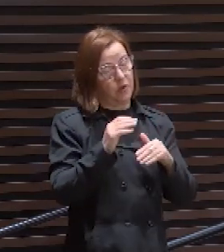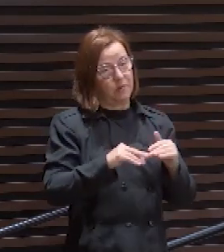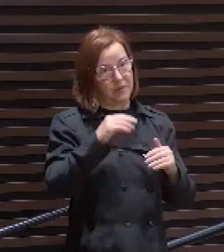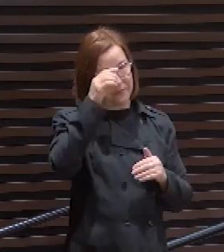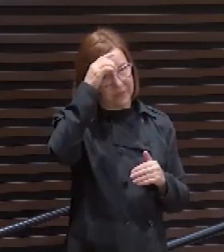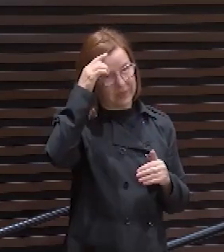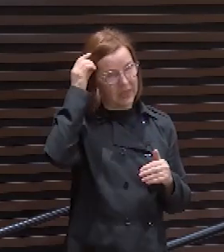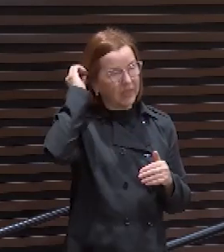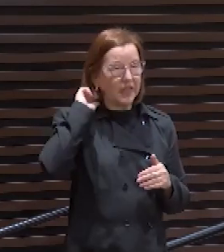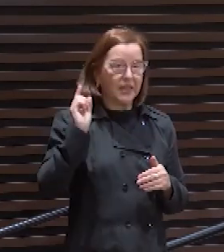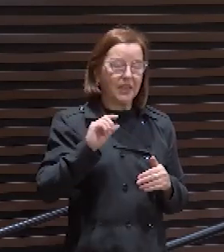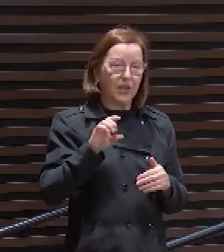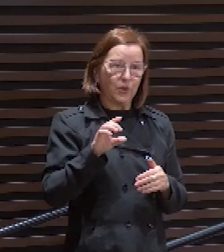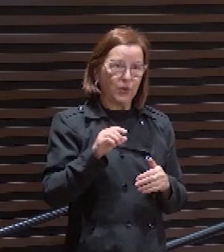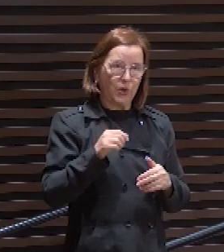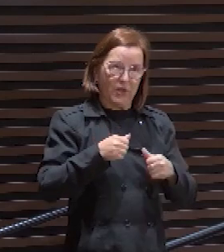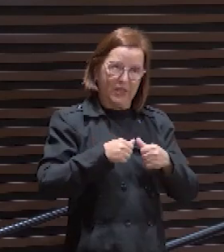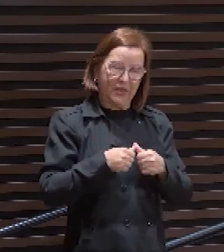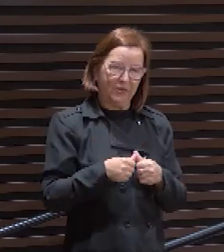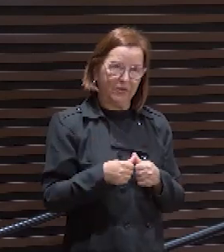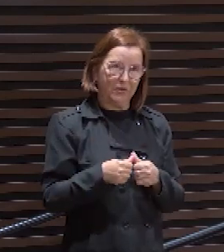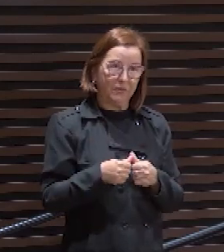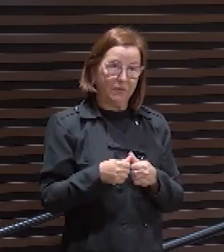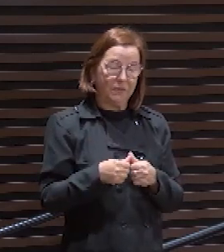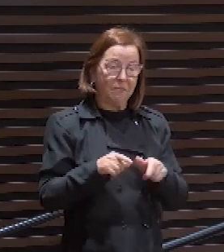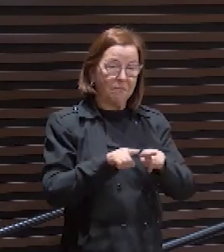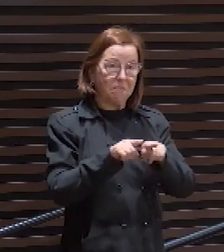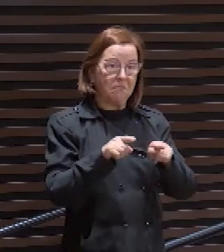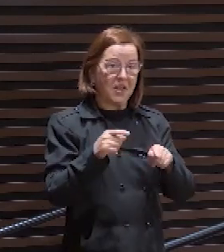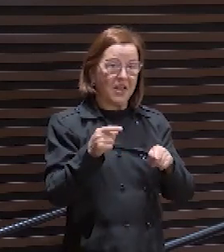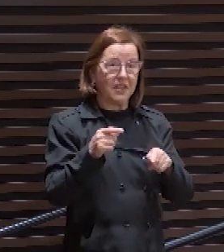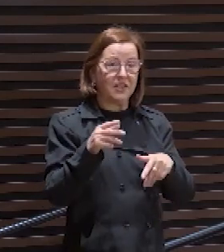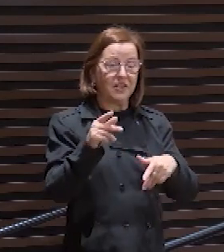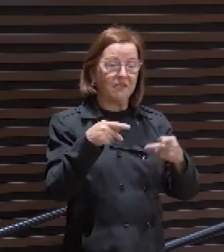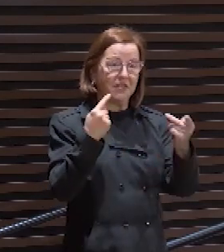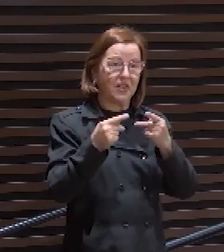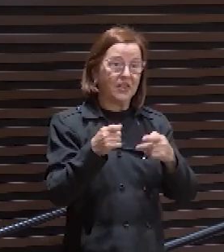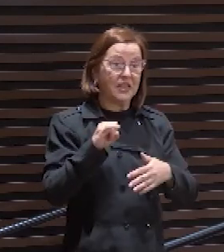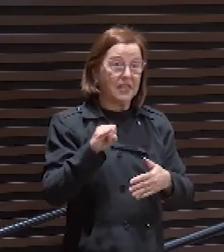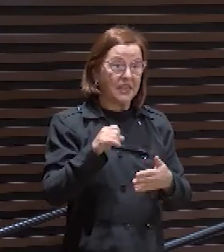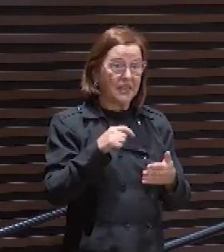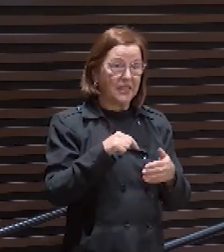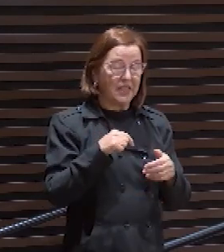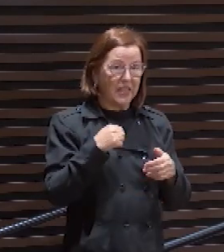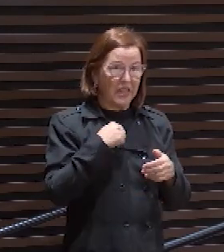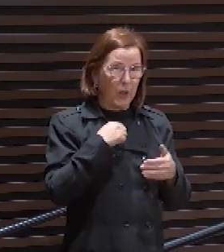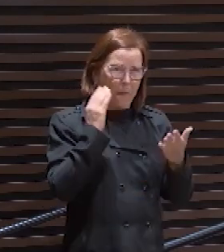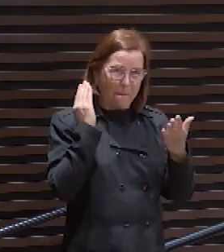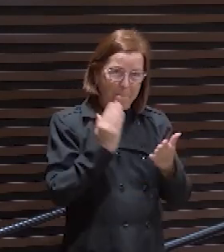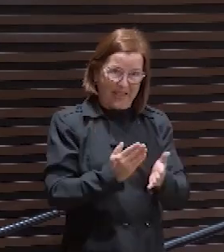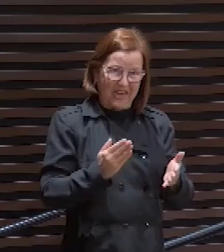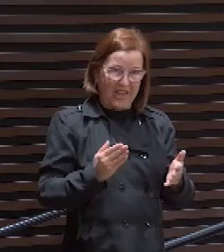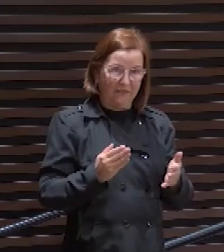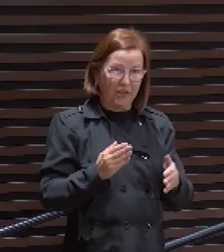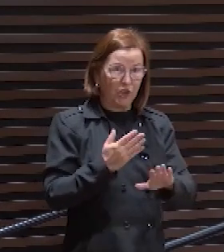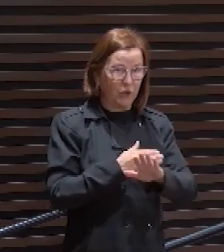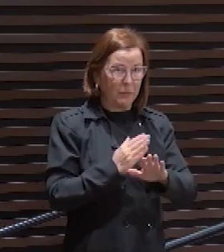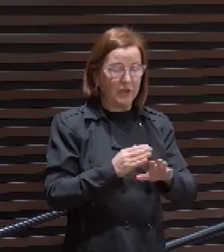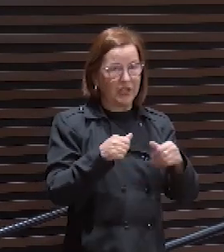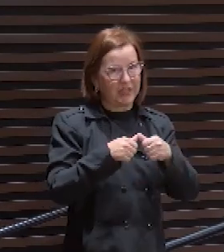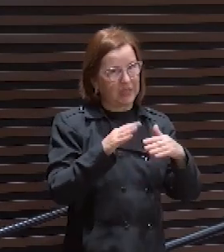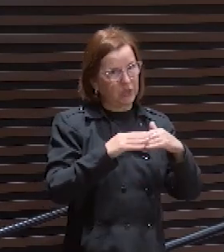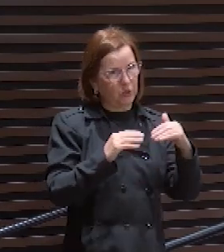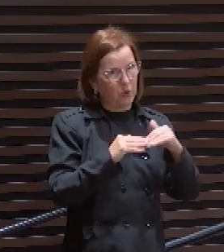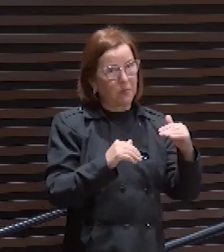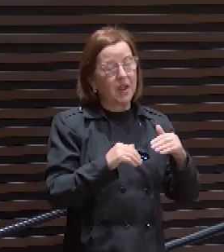quando eu começava a parar de praticar essas obras, eu agora era tirado do reino de Deus e perdia minha salvação. E nós,